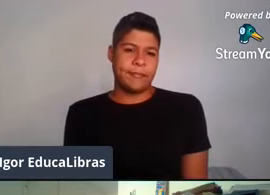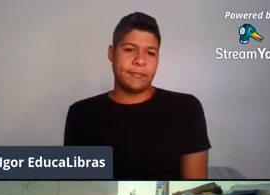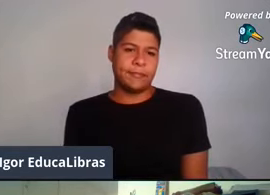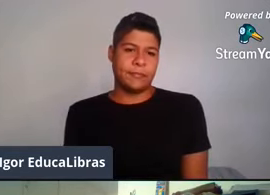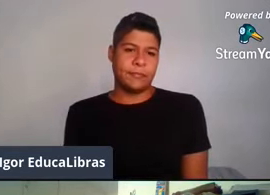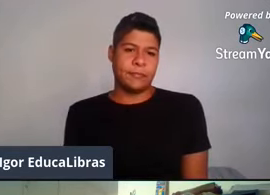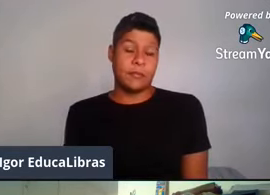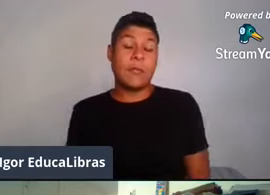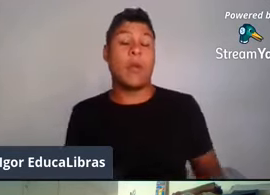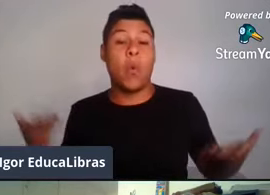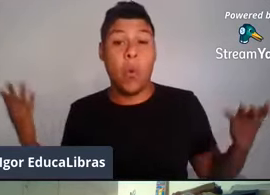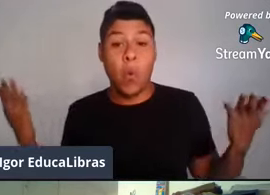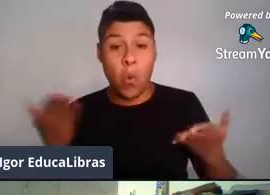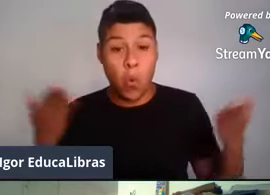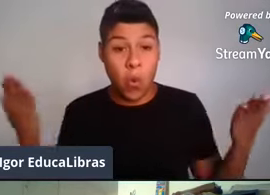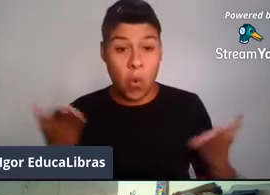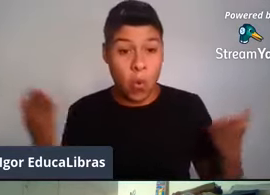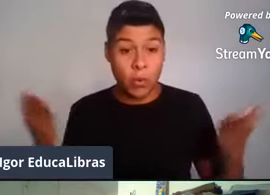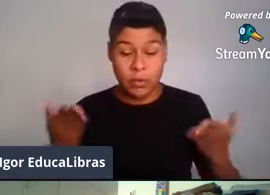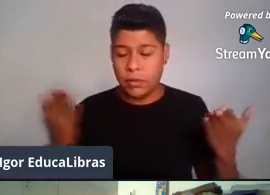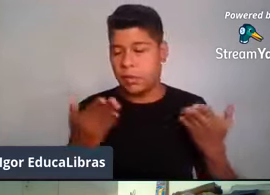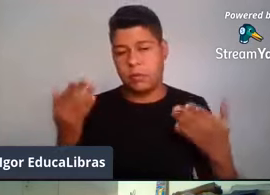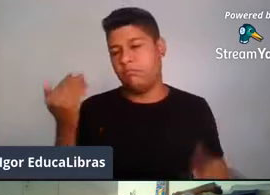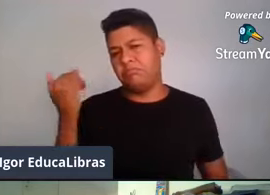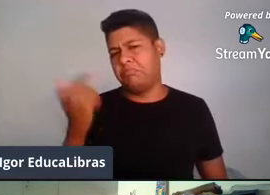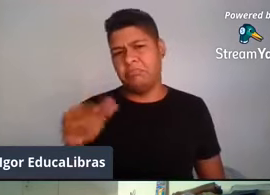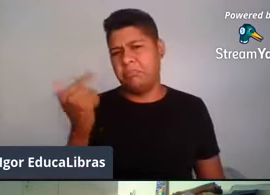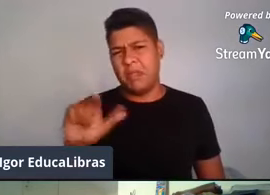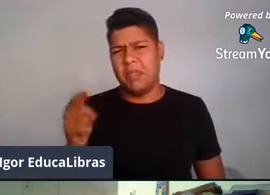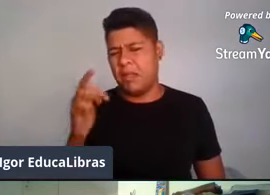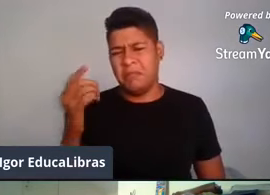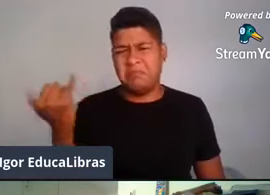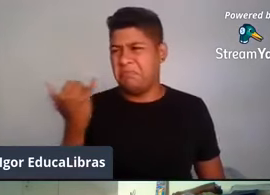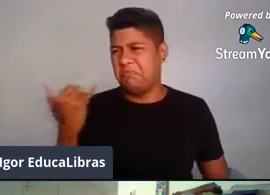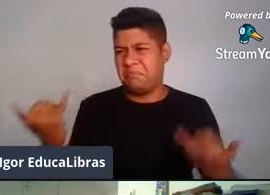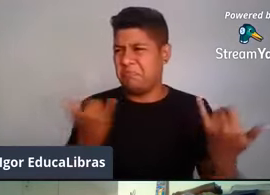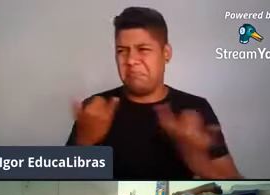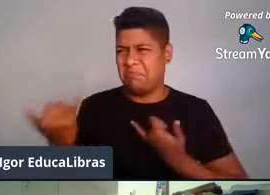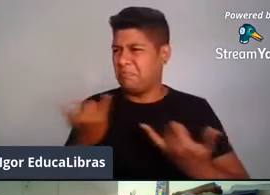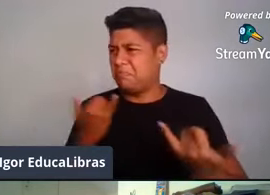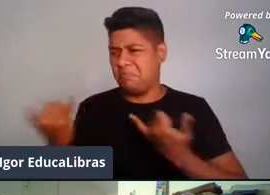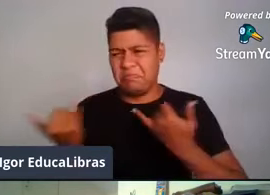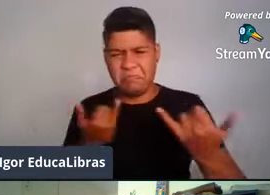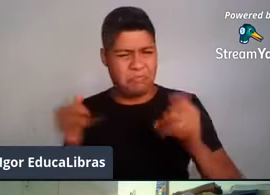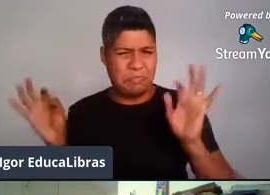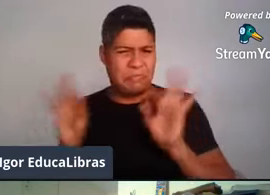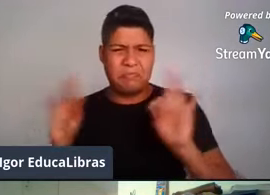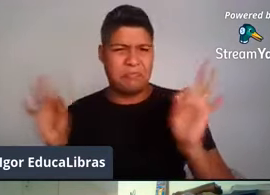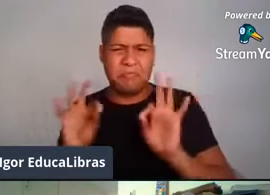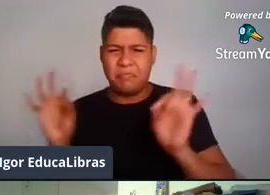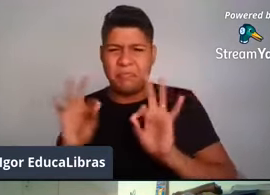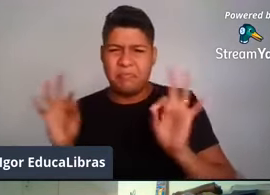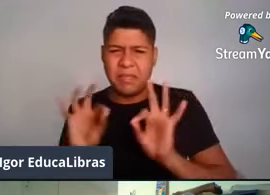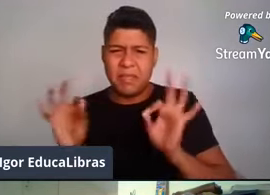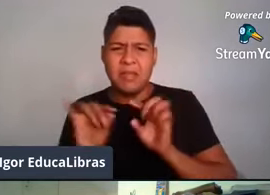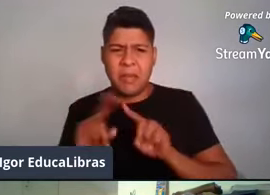Ainda hoje existe muito menos, né? Hoje eu não ouço quase nenhum relato mais nesse sentido,